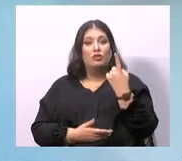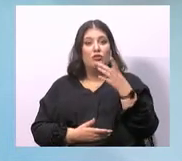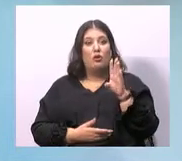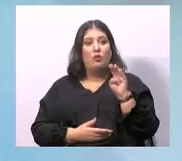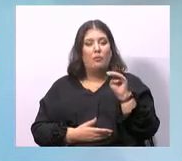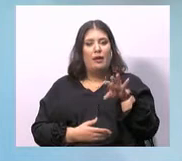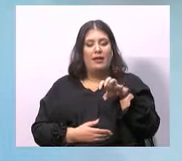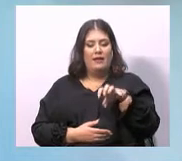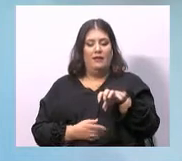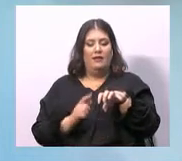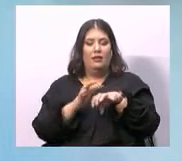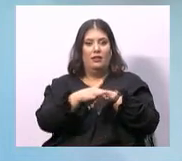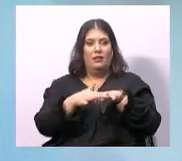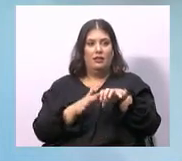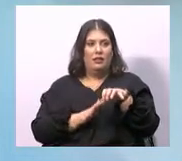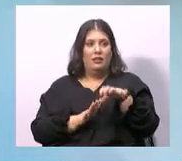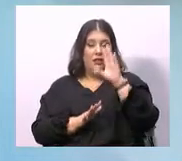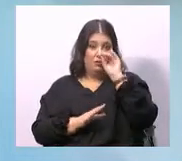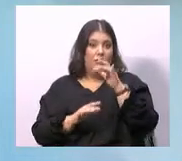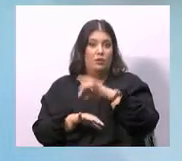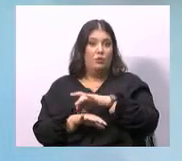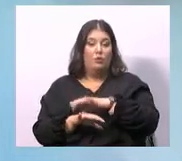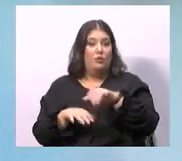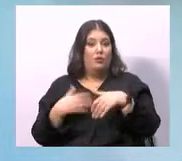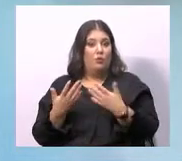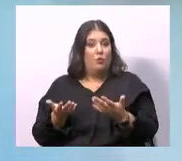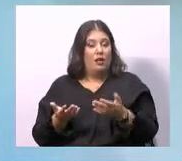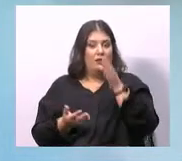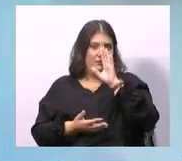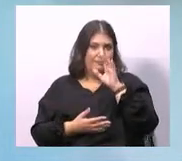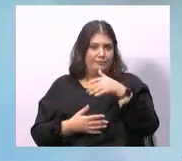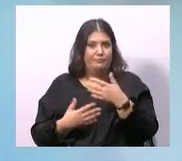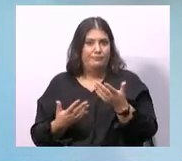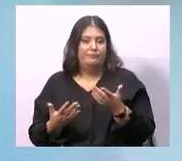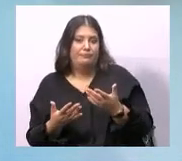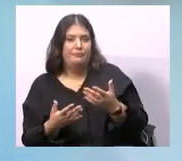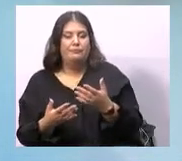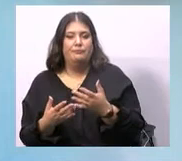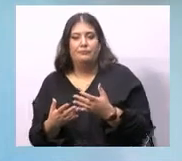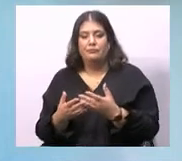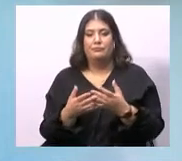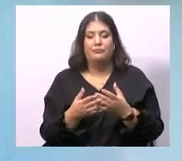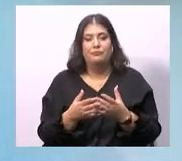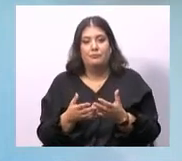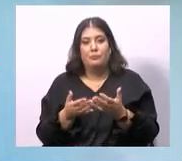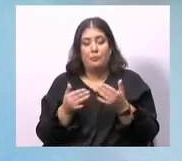doença. Portanto, não sei qual é o tipo de doença, se é uma doença neurológica ou se é outro tipo de doença, mas